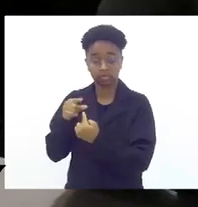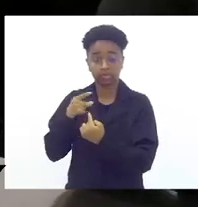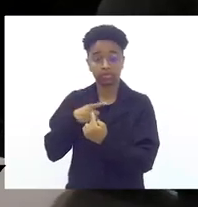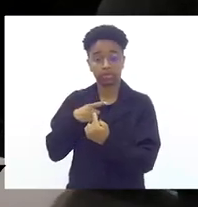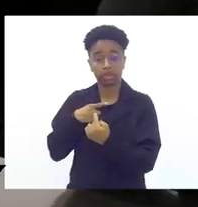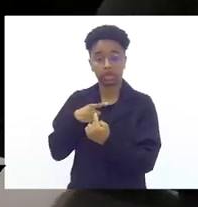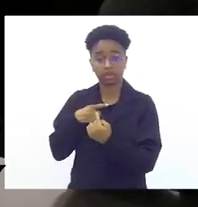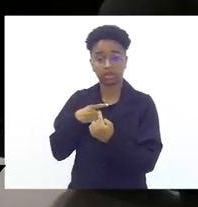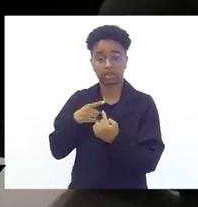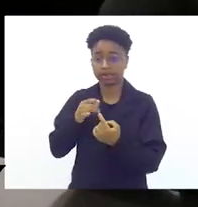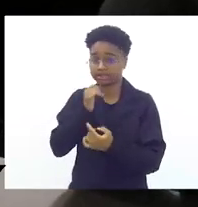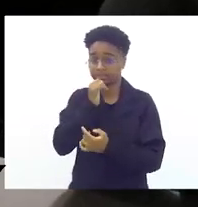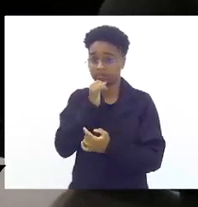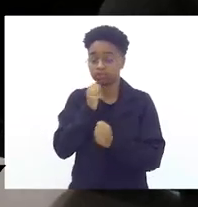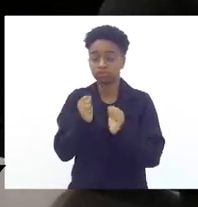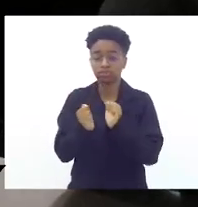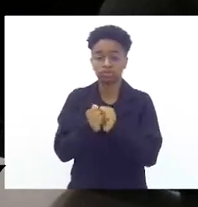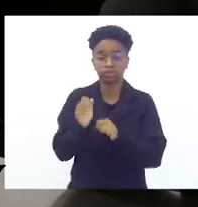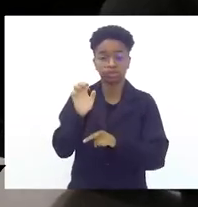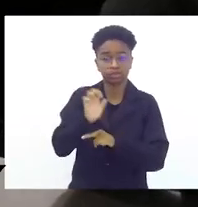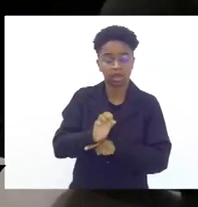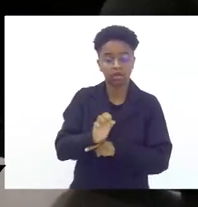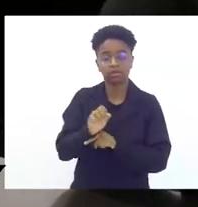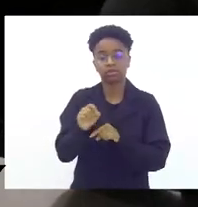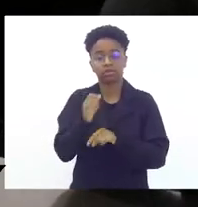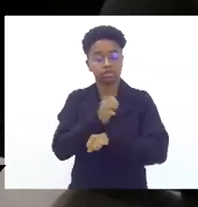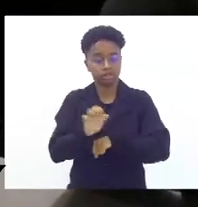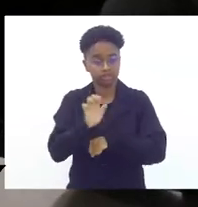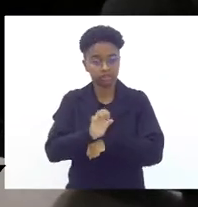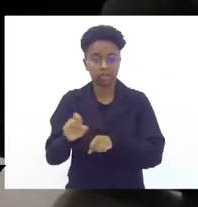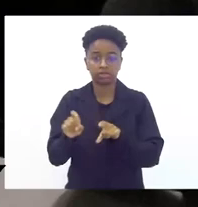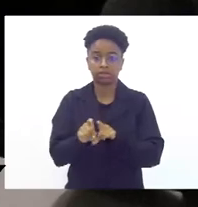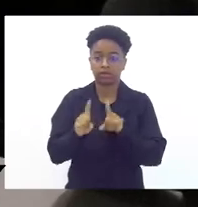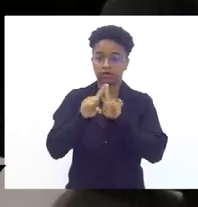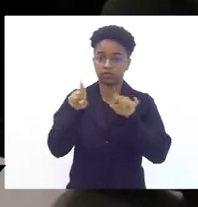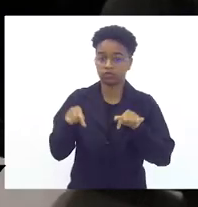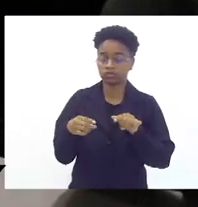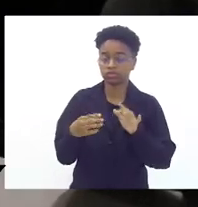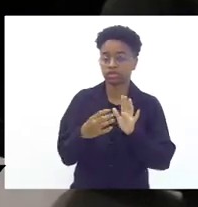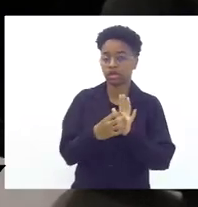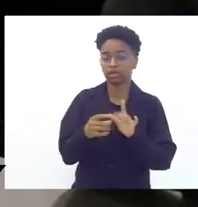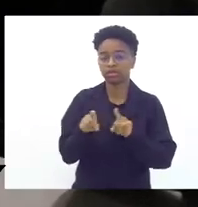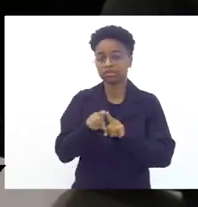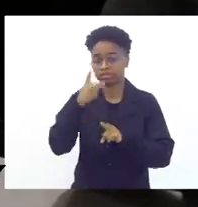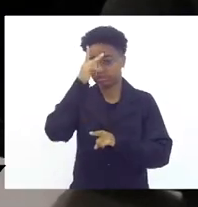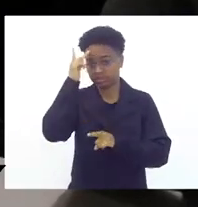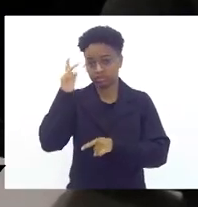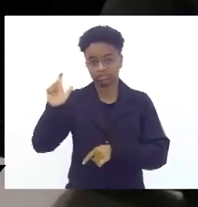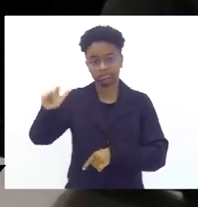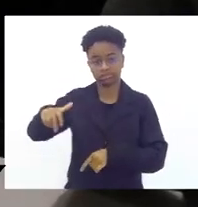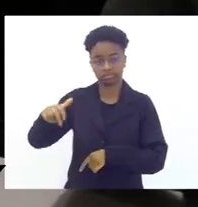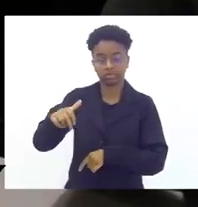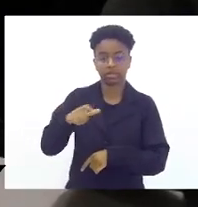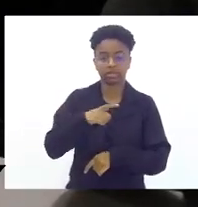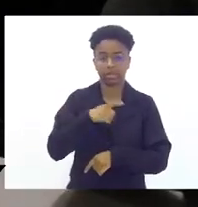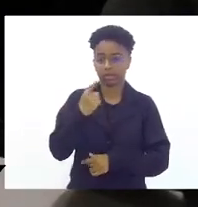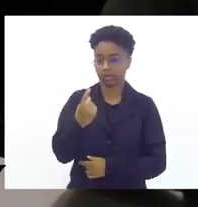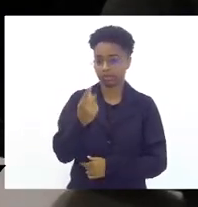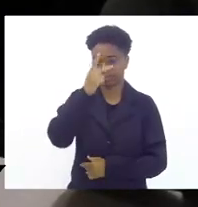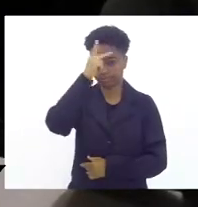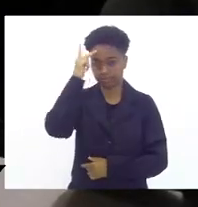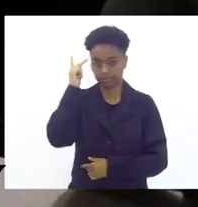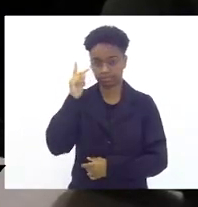lado do estagiário do servidor do Fórum da pessoa que tá passando por ali né então tem um sujeito